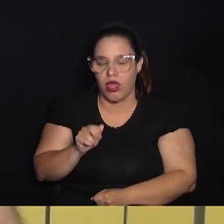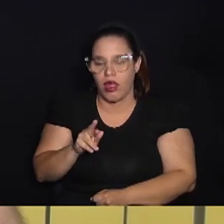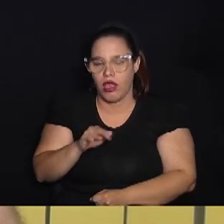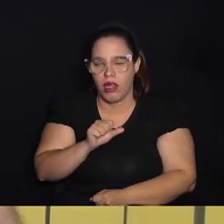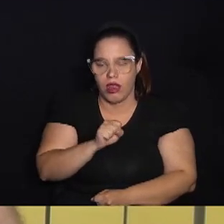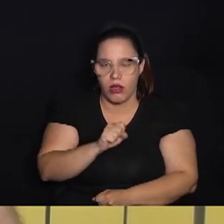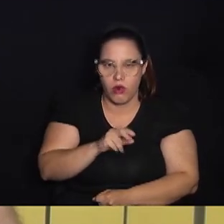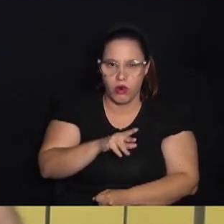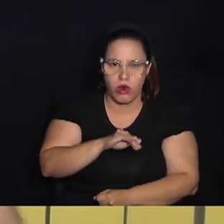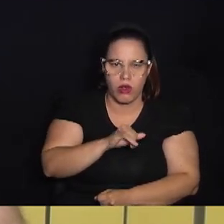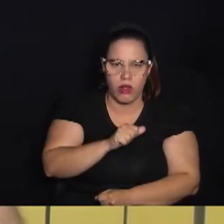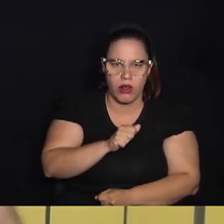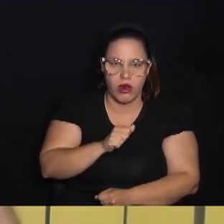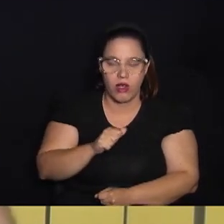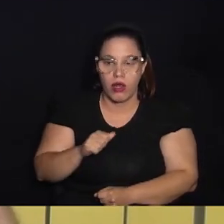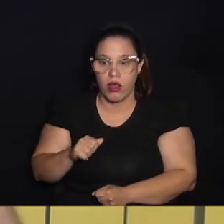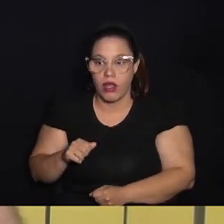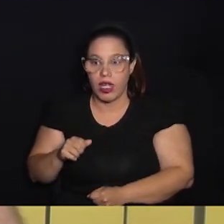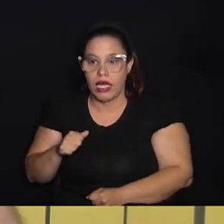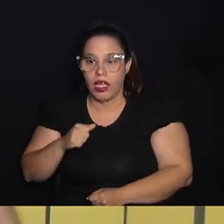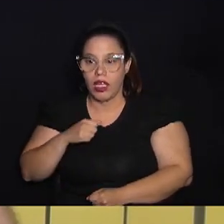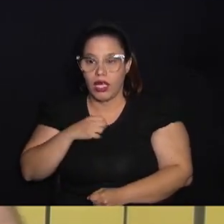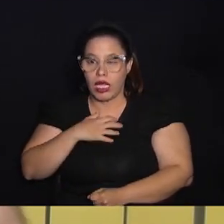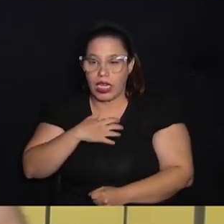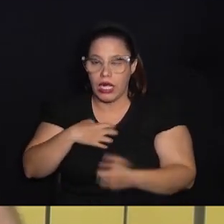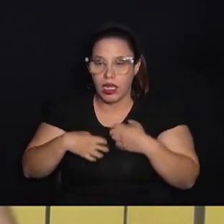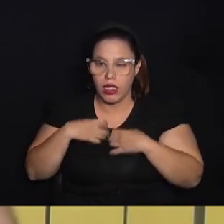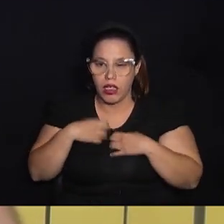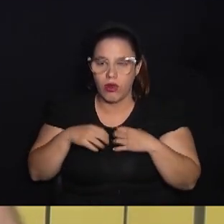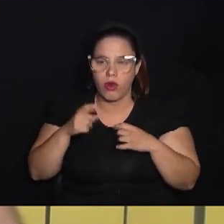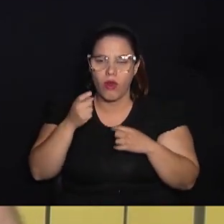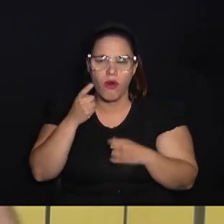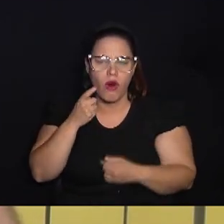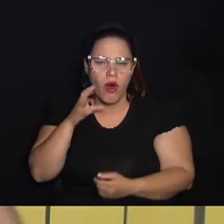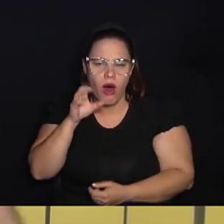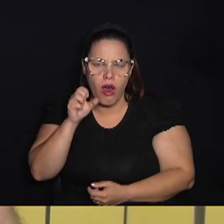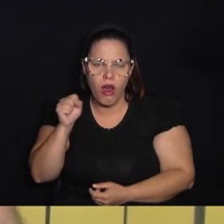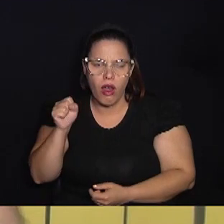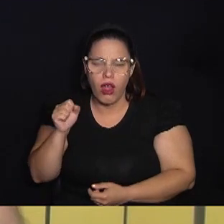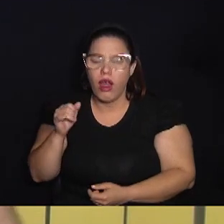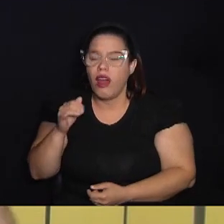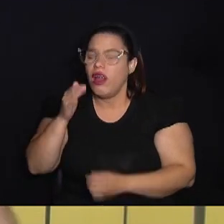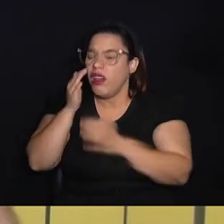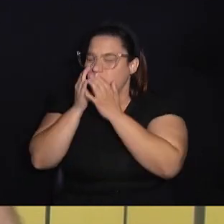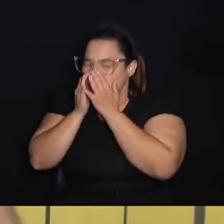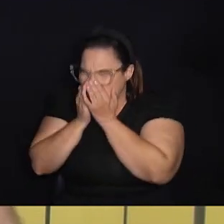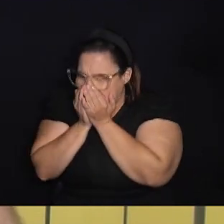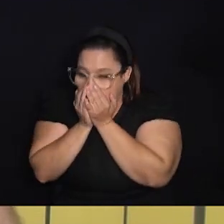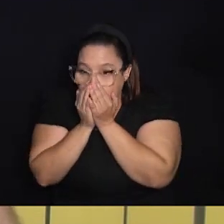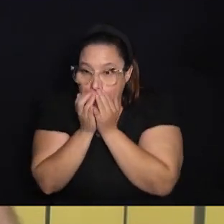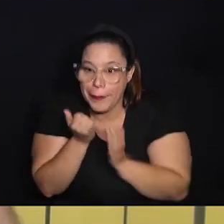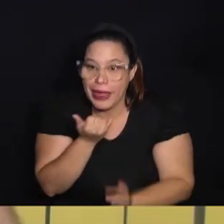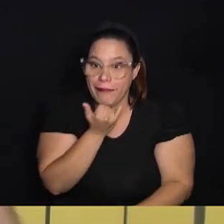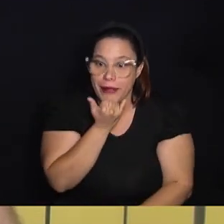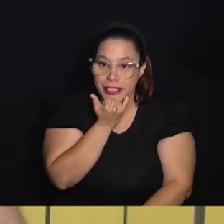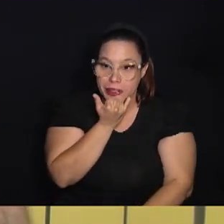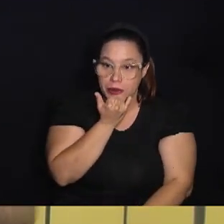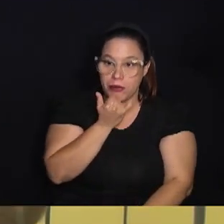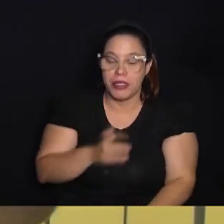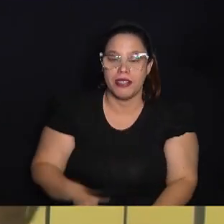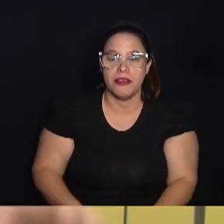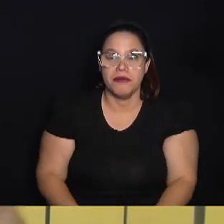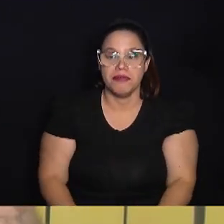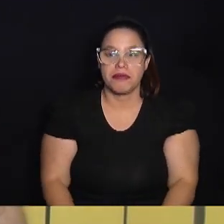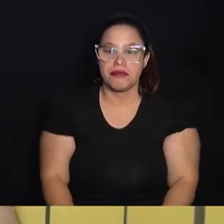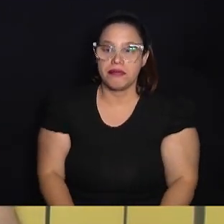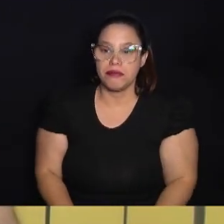vozes que é um Projeto Paralelo né modelo que que surgiu do k te assombra que a gente levou para outros lugares então é